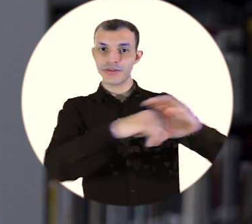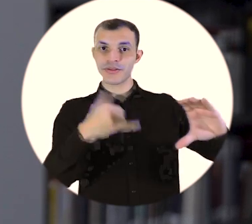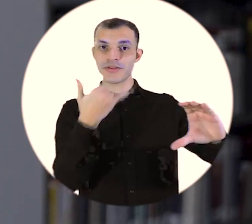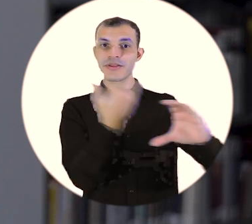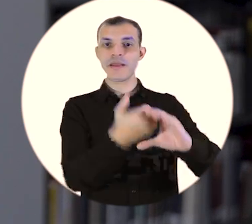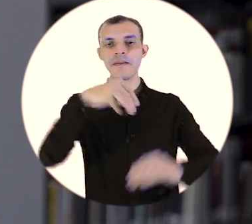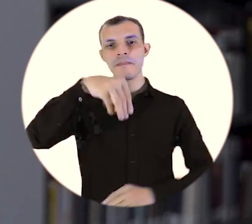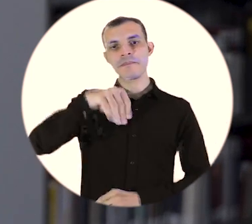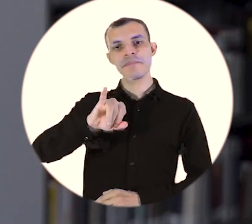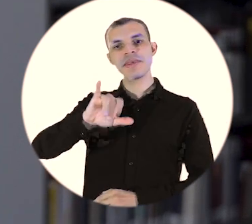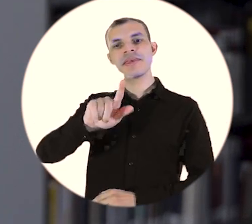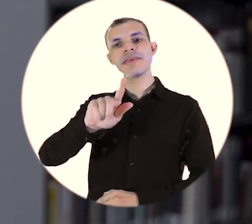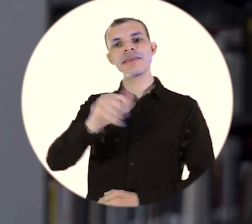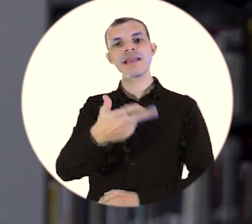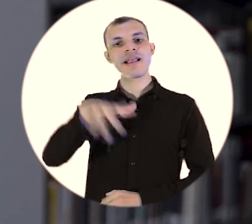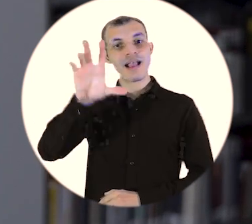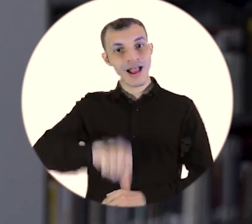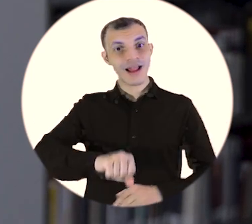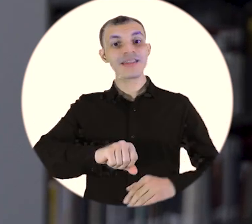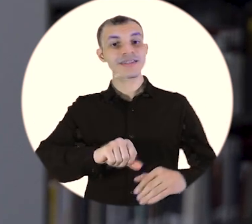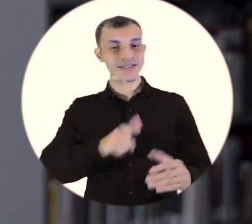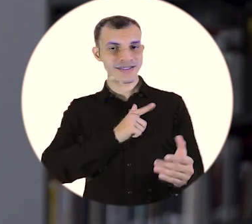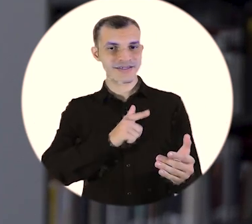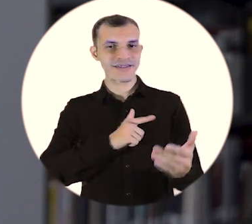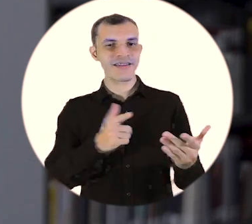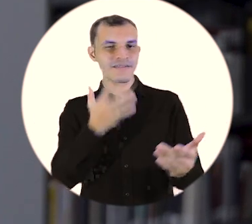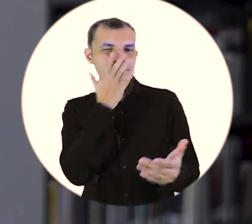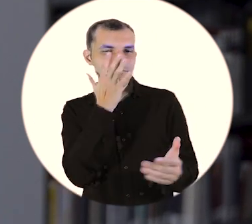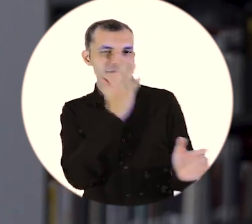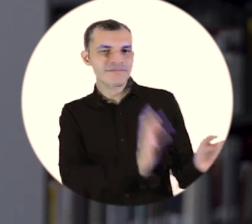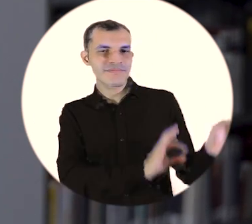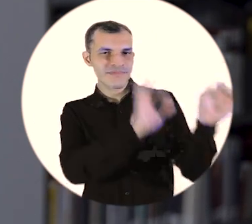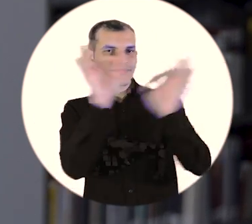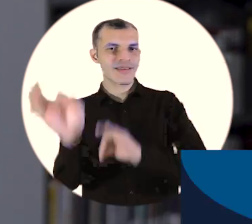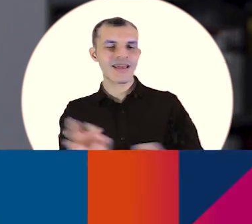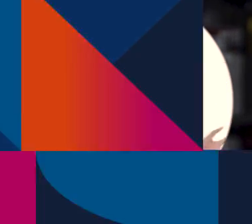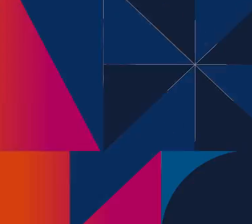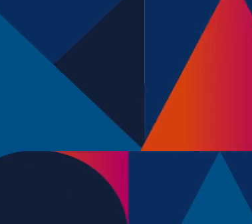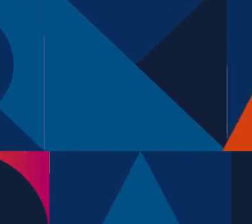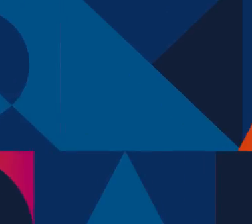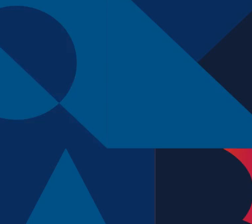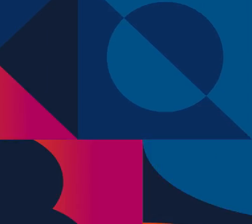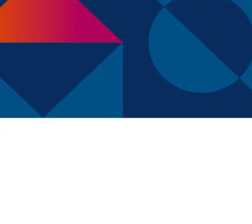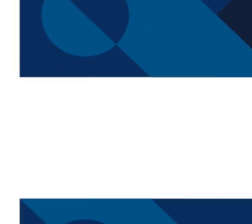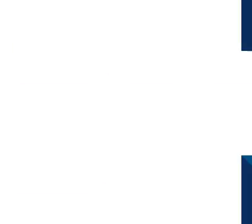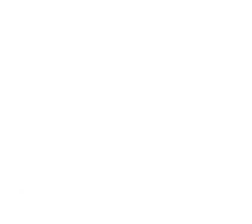tema desta vez foi o selo OAB Recomenda e o ensino jurídico. Acompanhe.